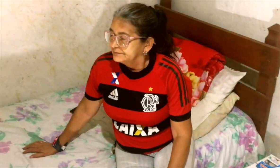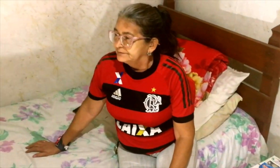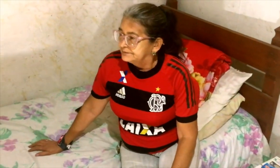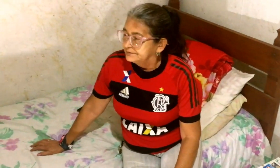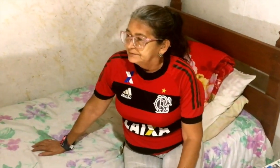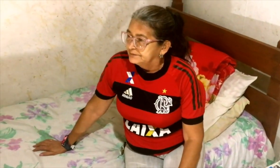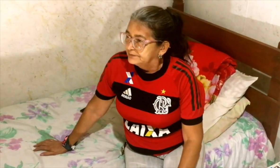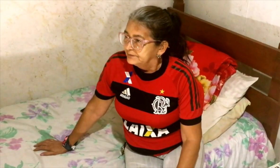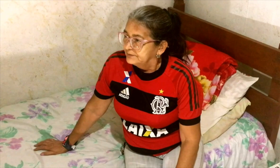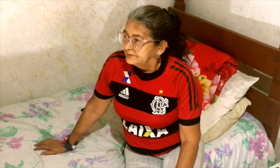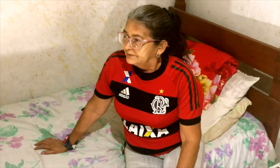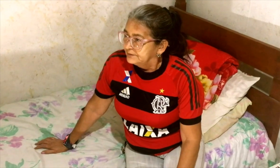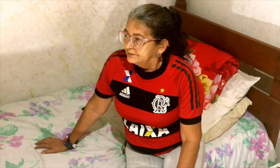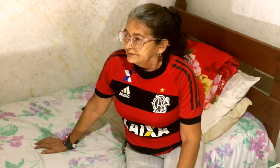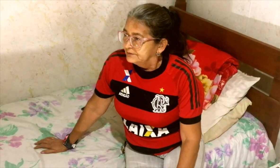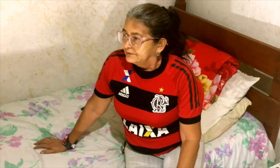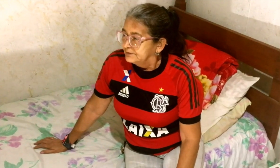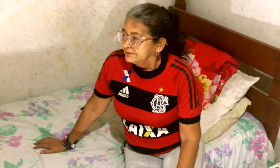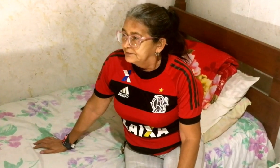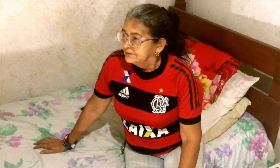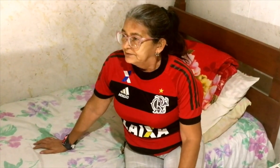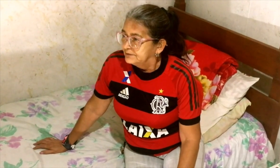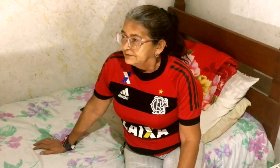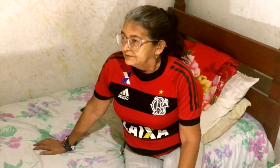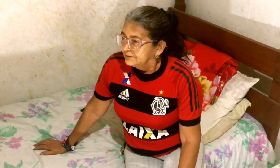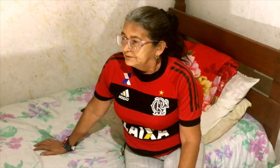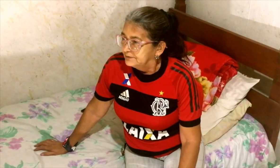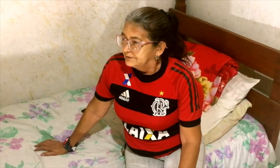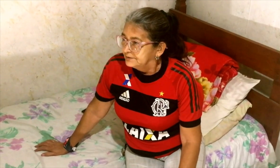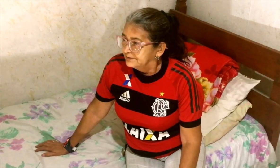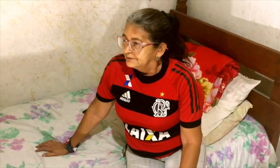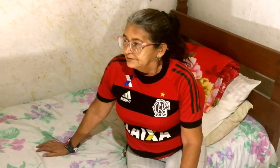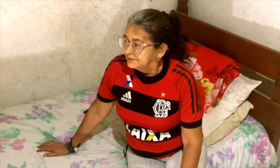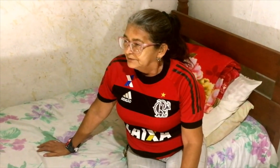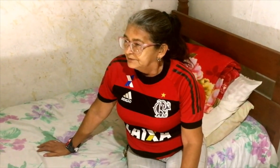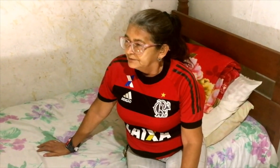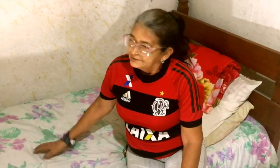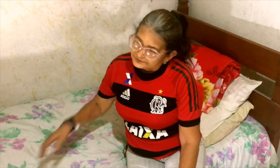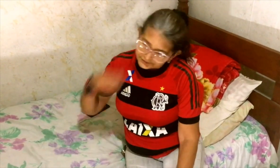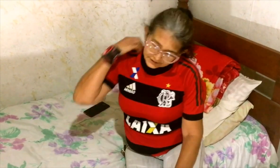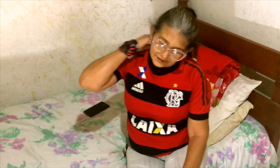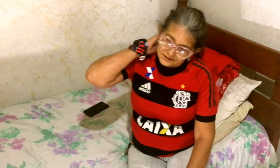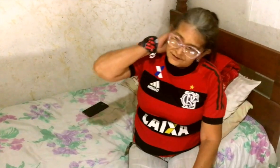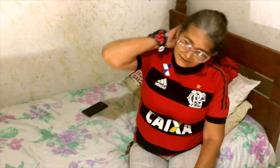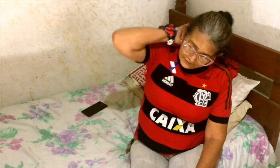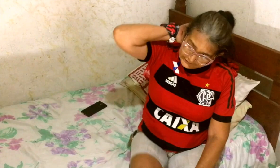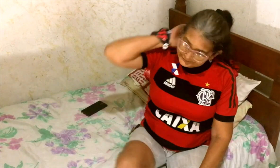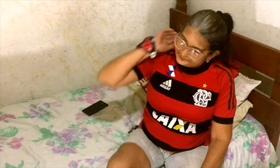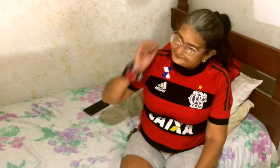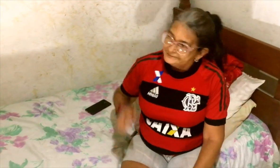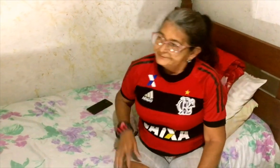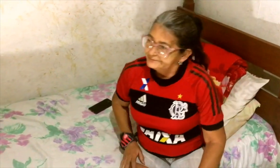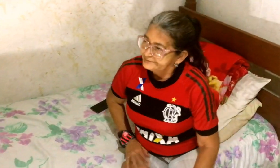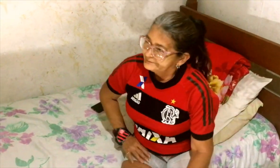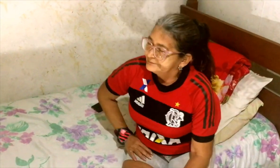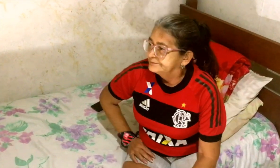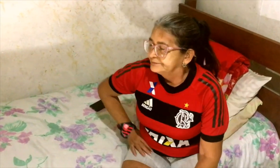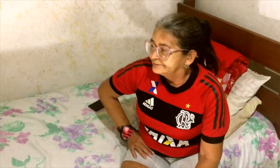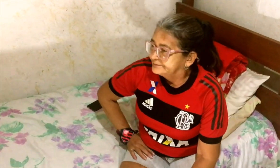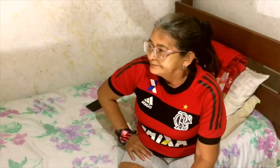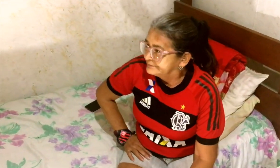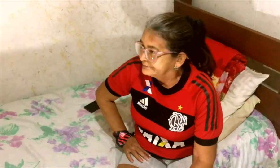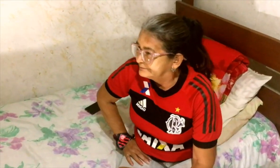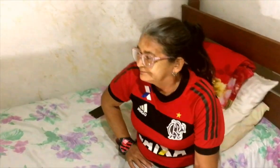Grau, o outro tomou cartão e apontou o dedo. Numa porrada de mim. Um por Santo Grau, o outro que apontou o